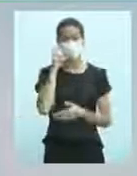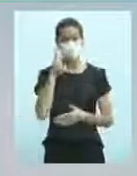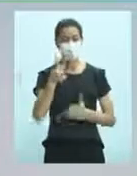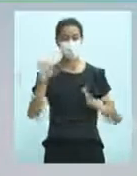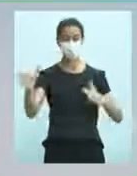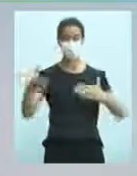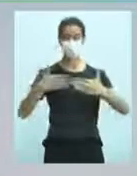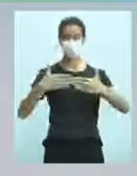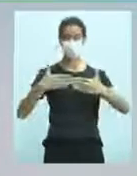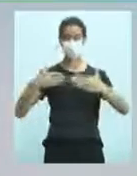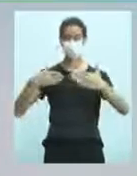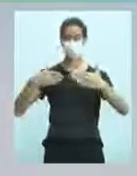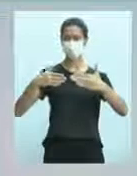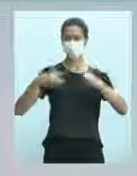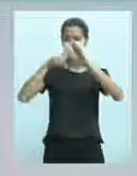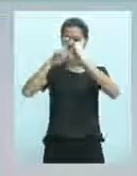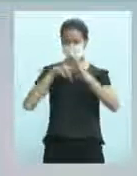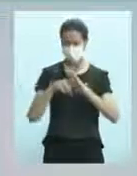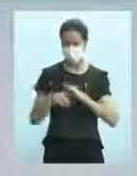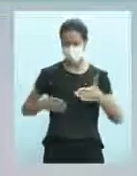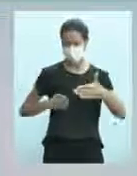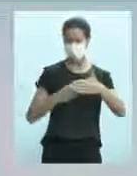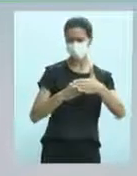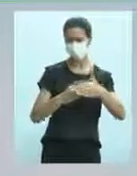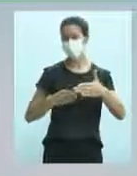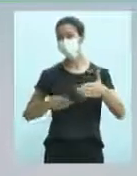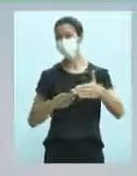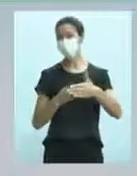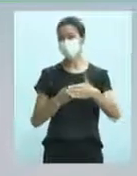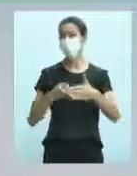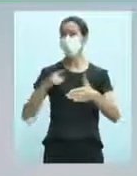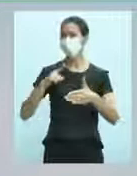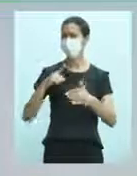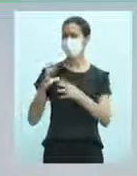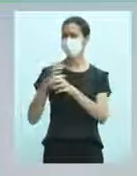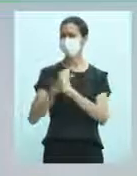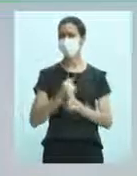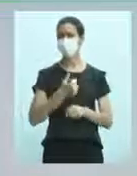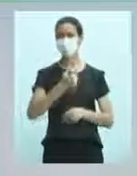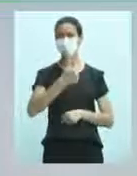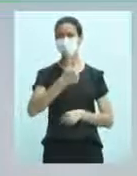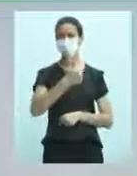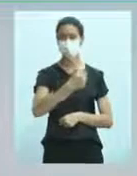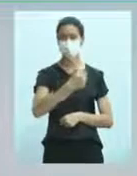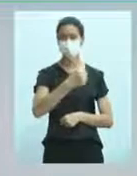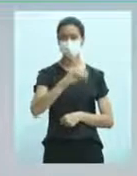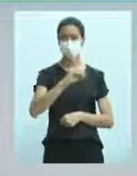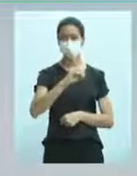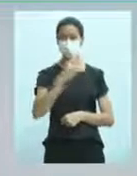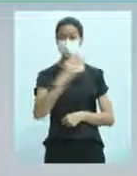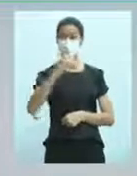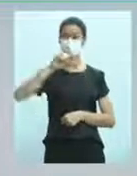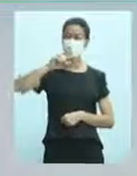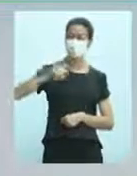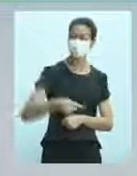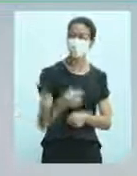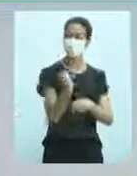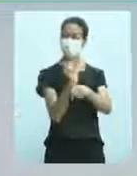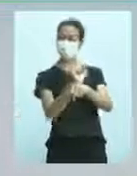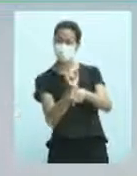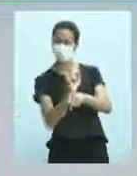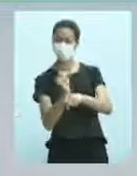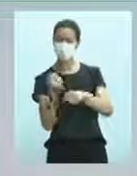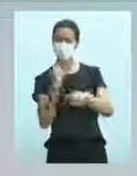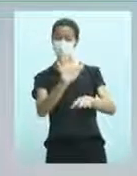barreiras sanitárias bastante expressivos mais de 104 mil carros por ano parados